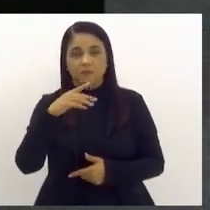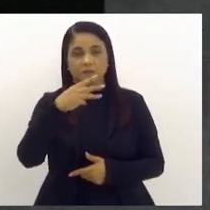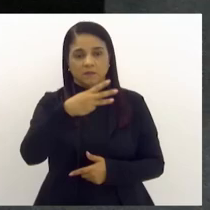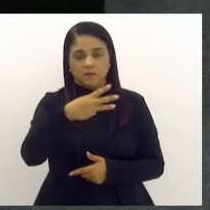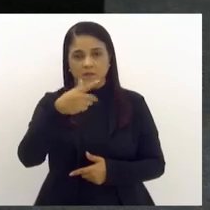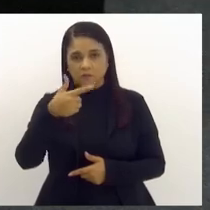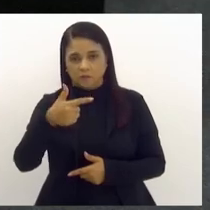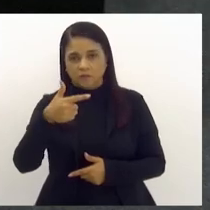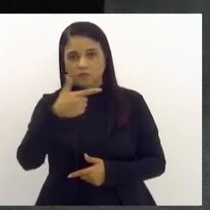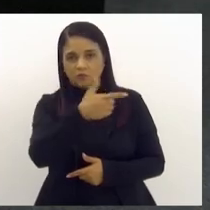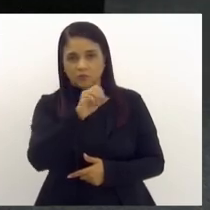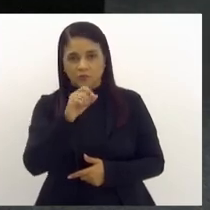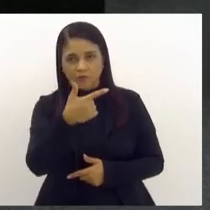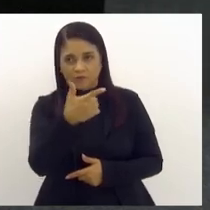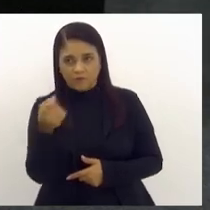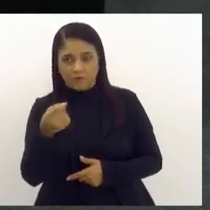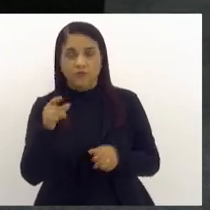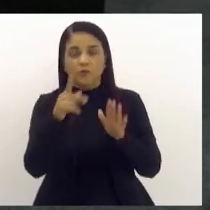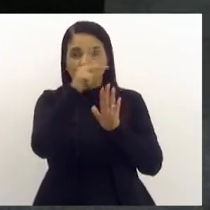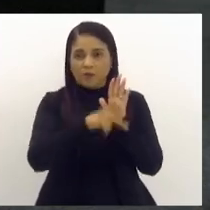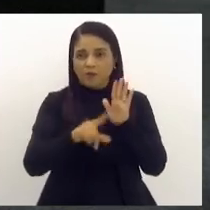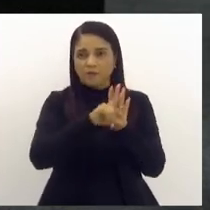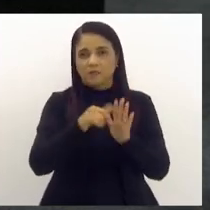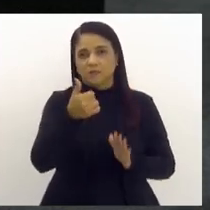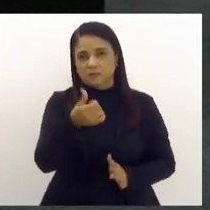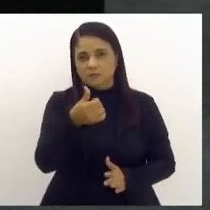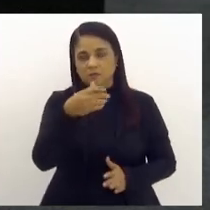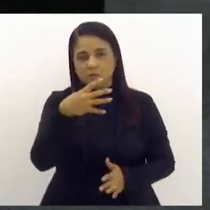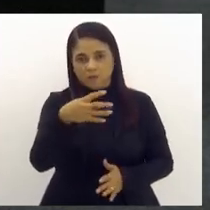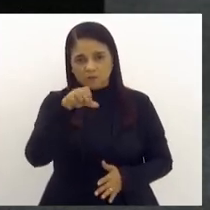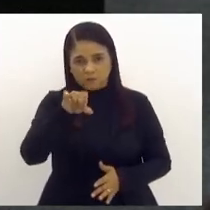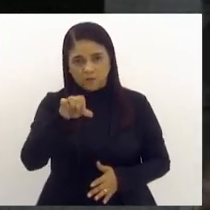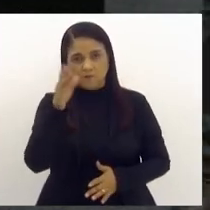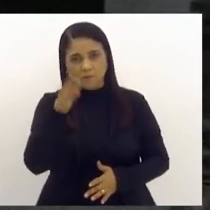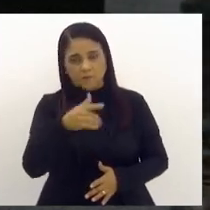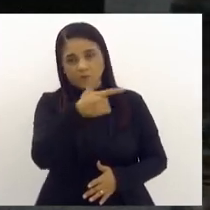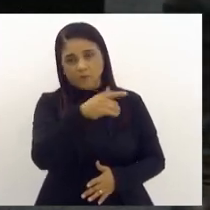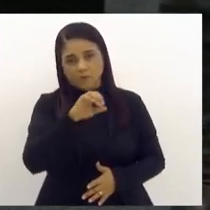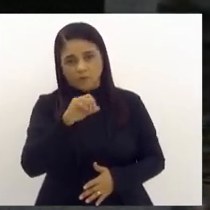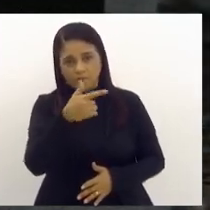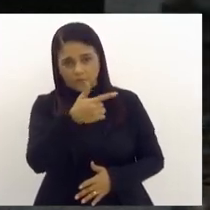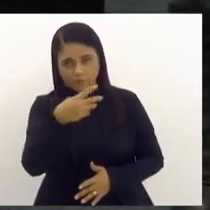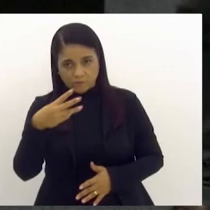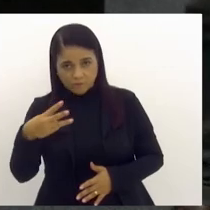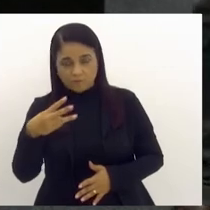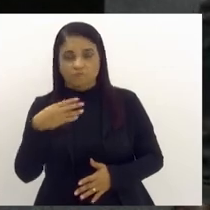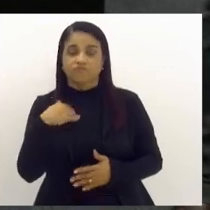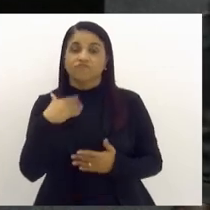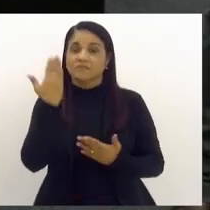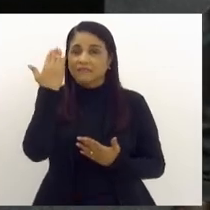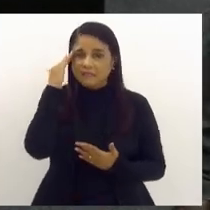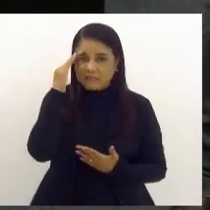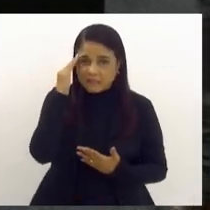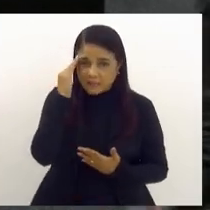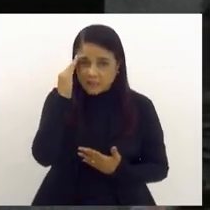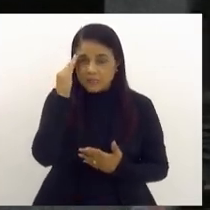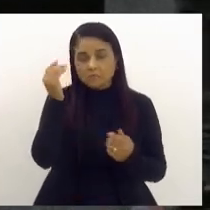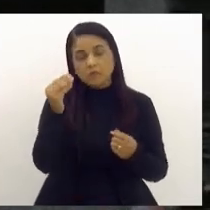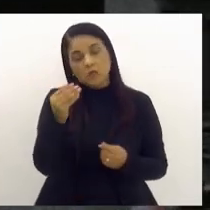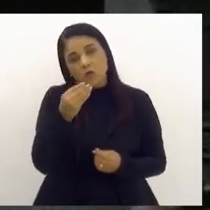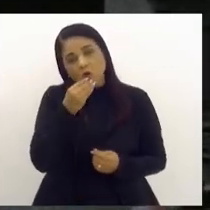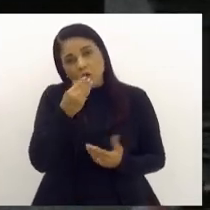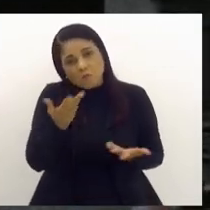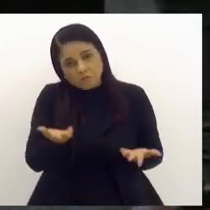projeto de lei 649 de 2023. Se Vossa Excelência entender que é